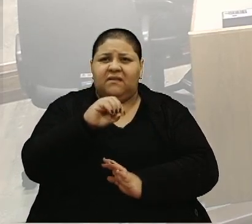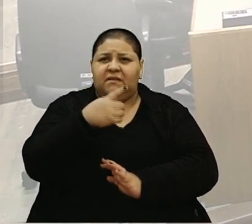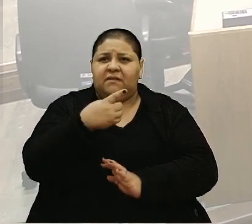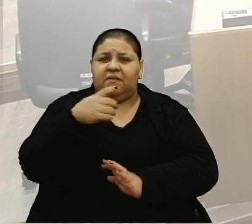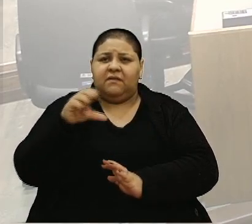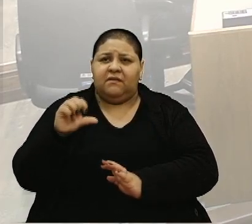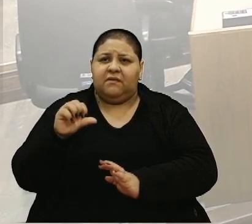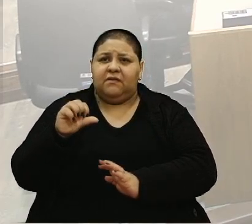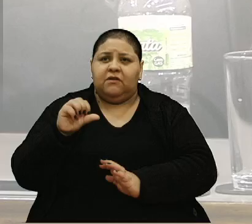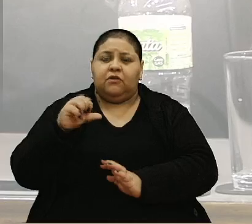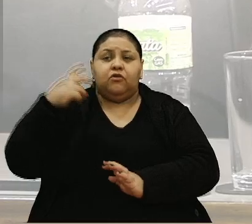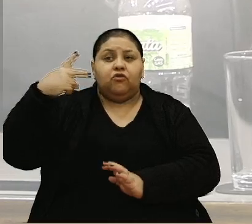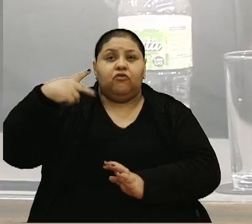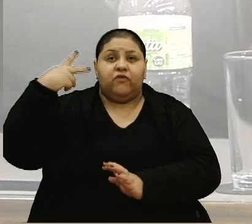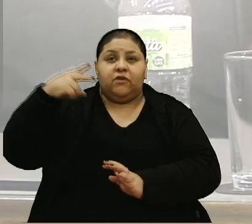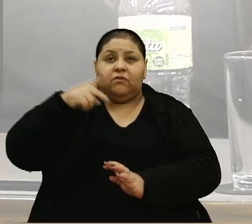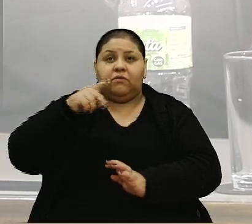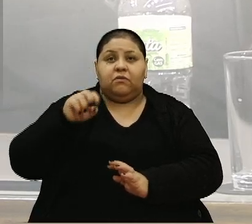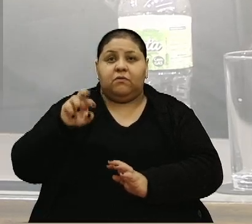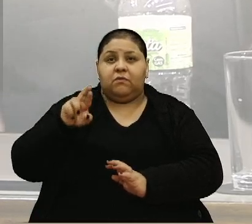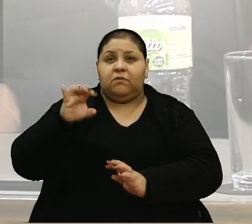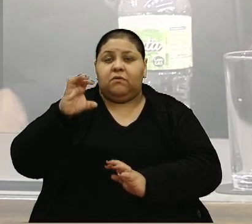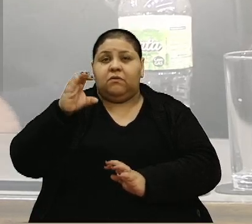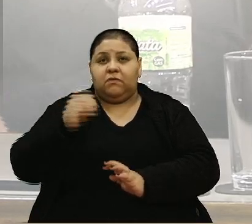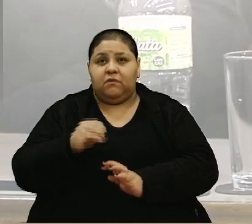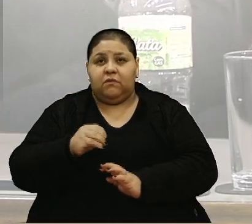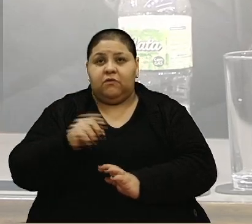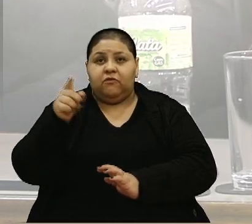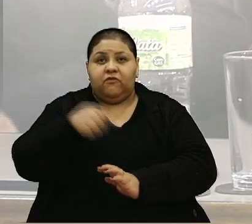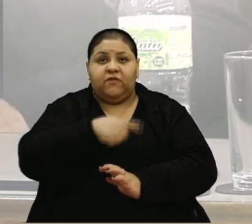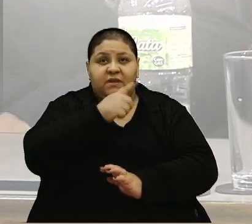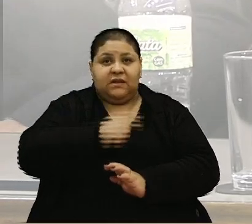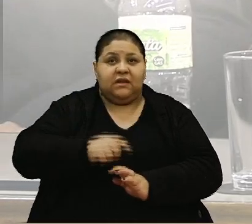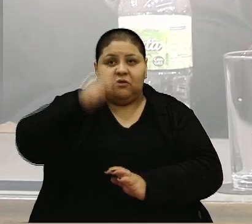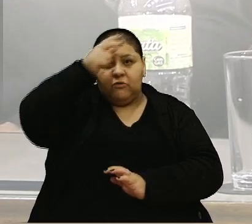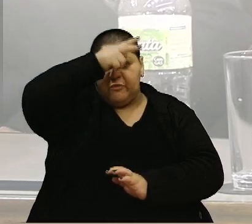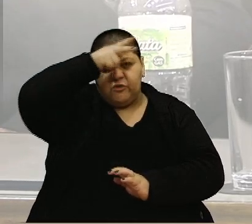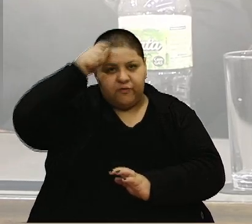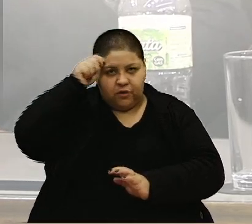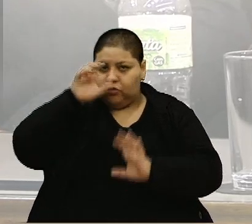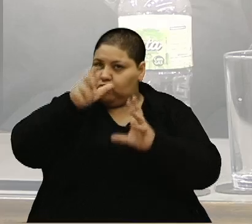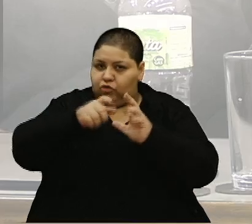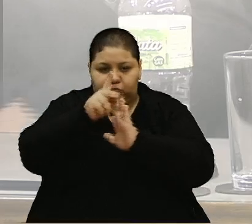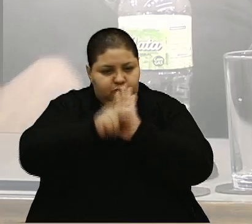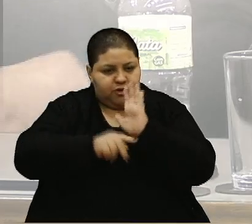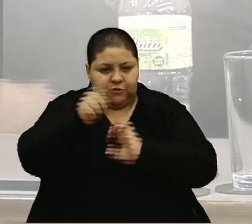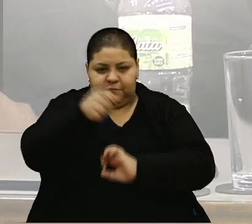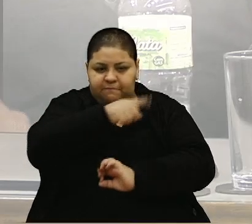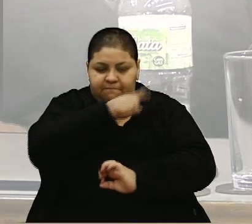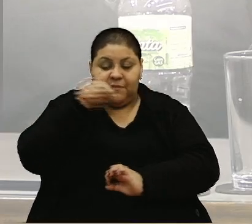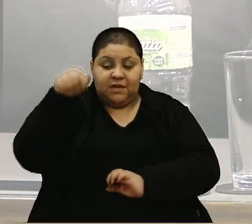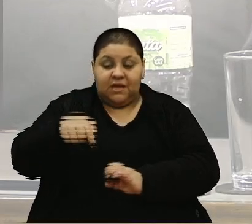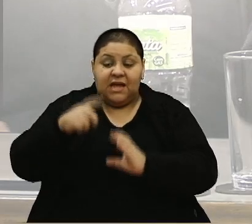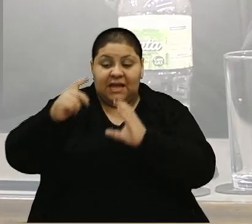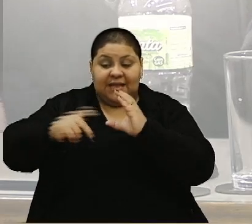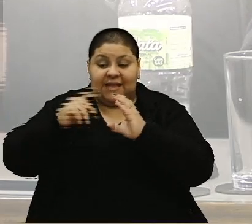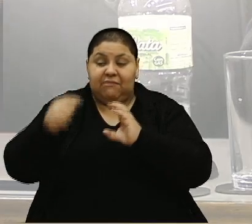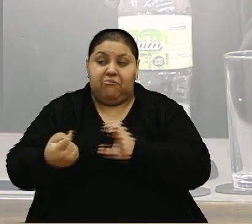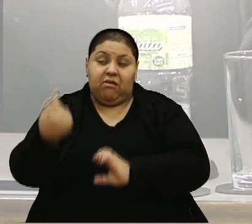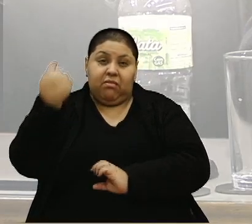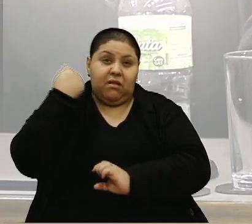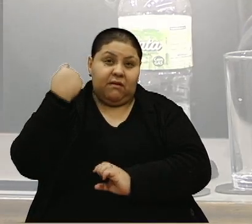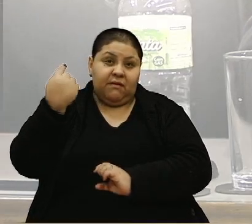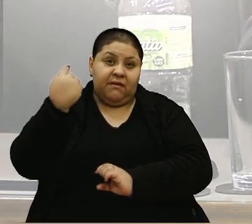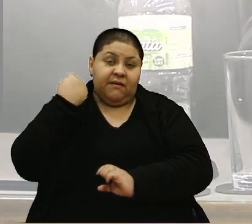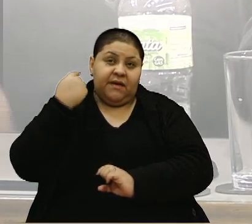Paulo Périco, ele tinha sido vetado também pelo prefeito na época. Aliás, todos os projetos eram vetados. Aqui na Câmara, na época,